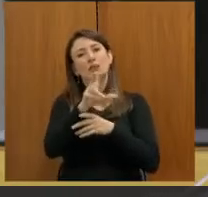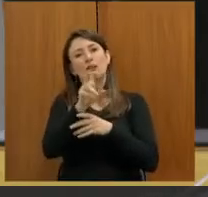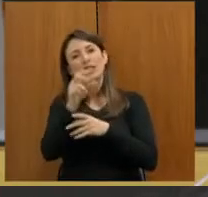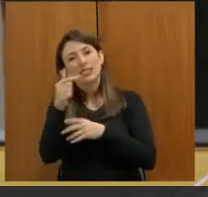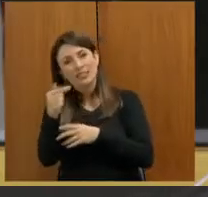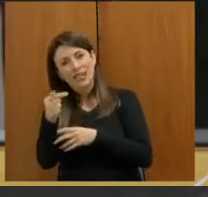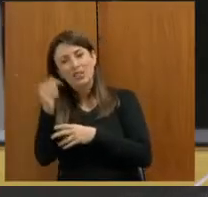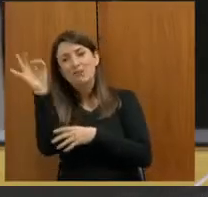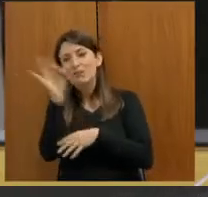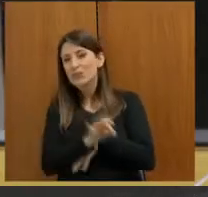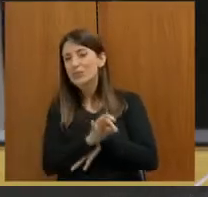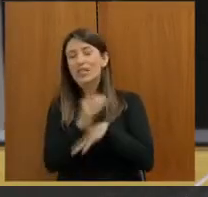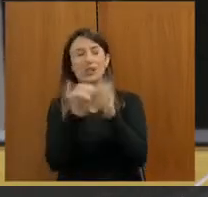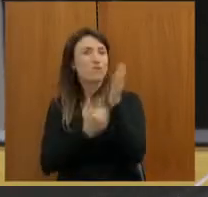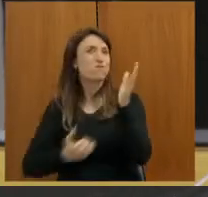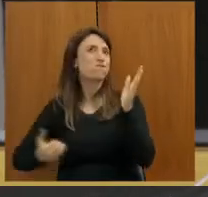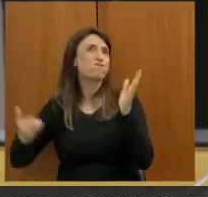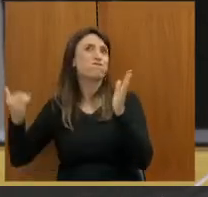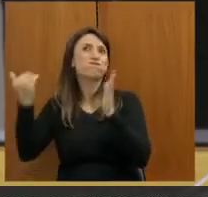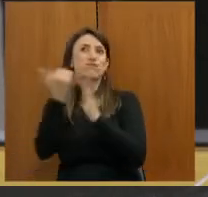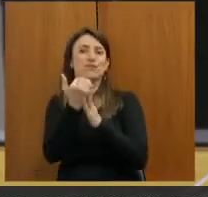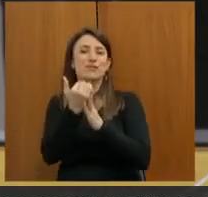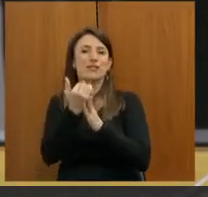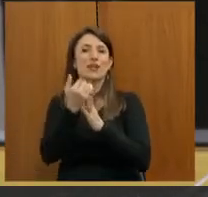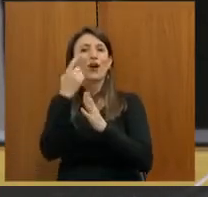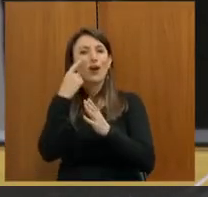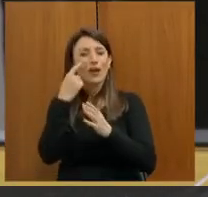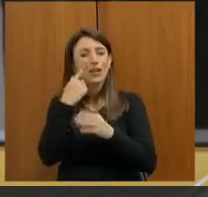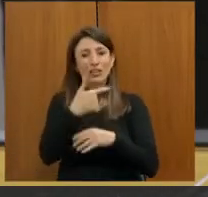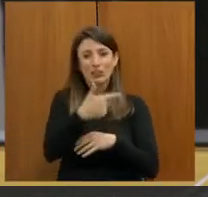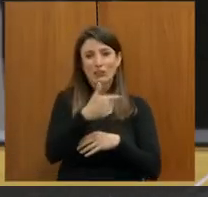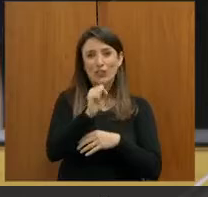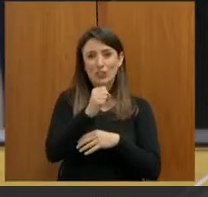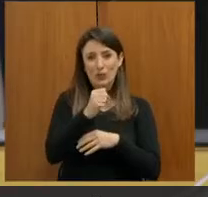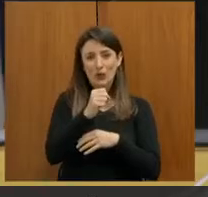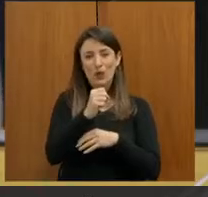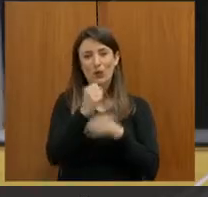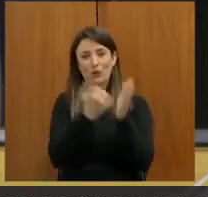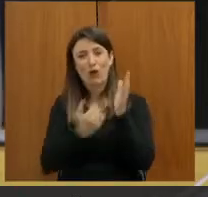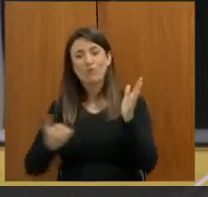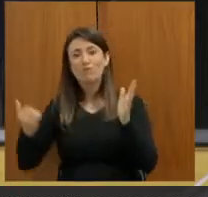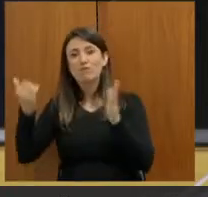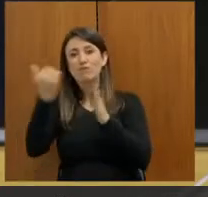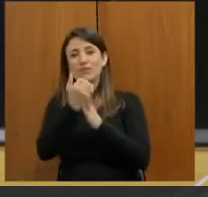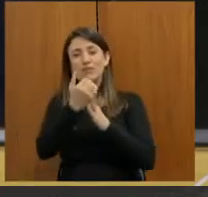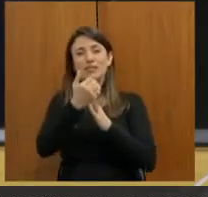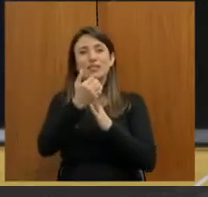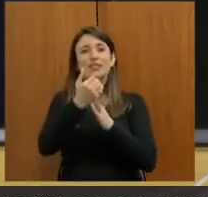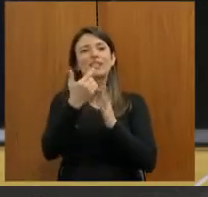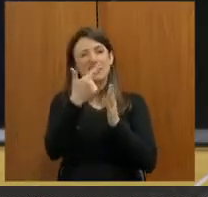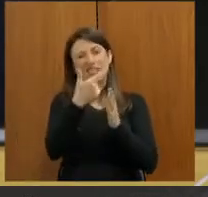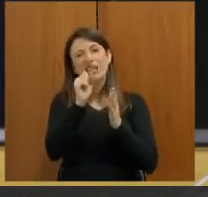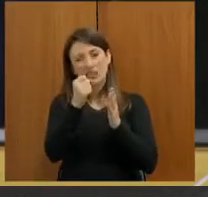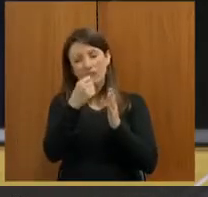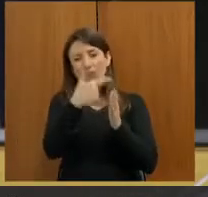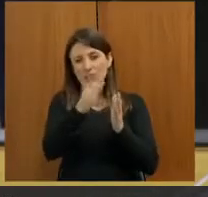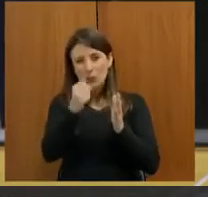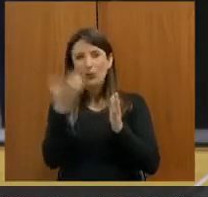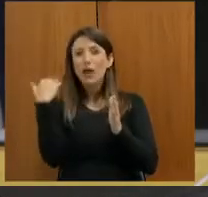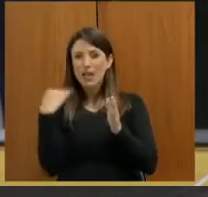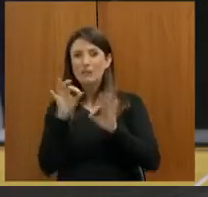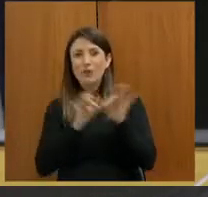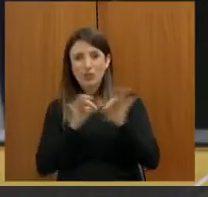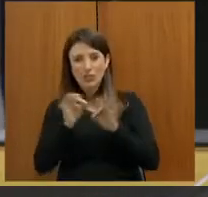propostas de políticas públicas Saímos de faltou de 28 para 72 projetos em uma década